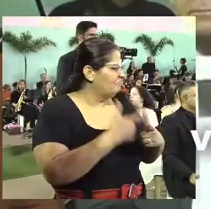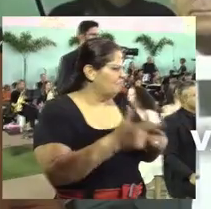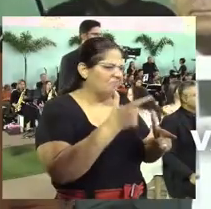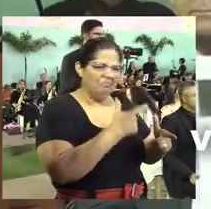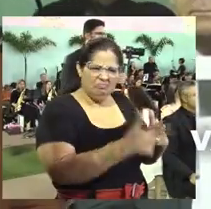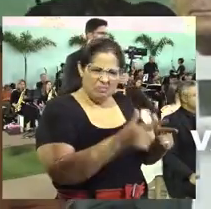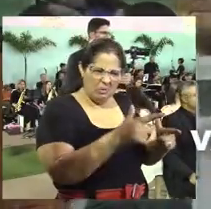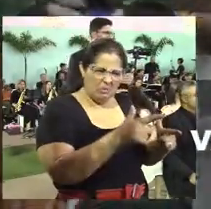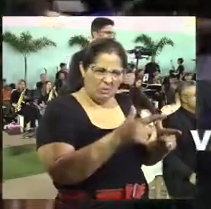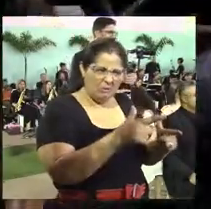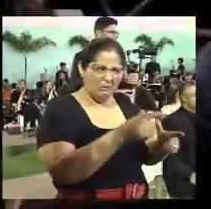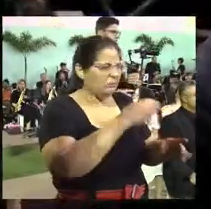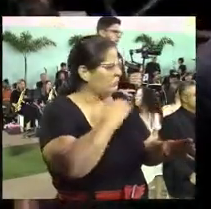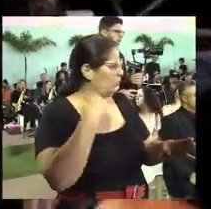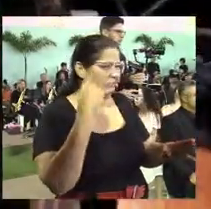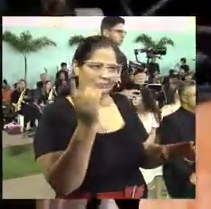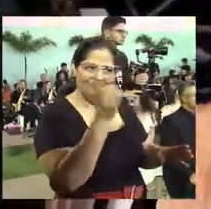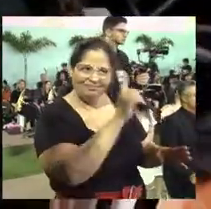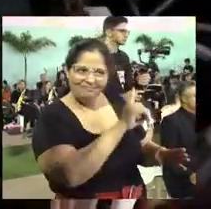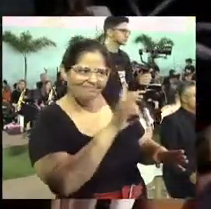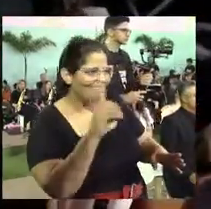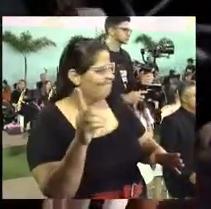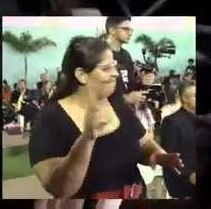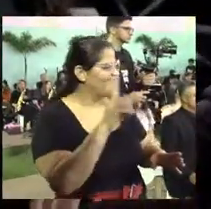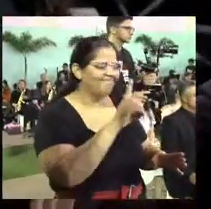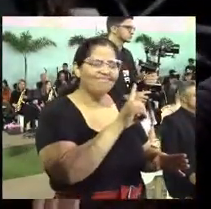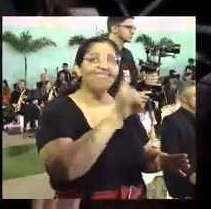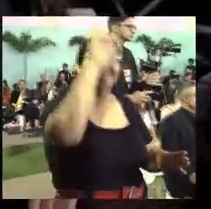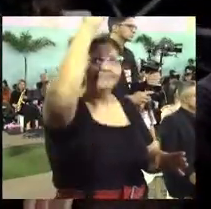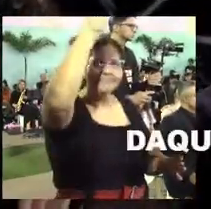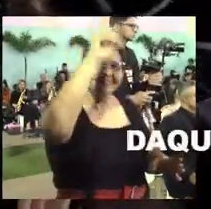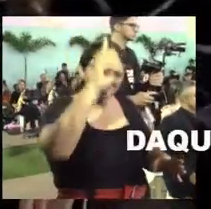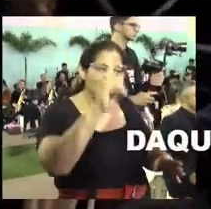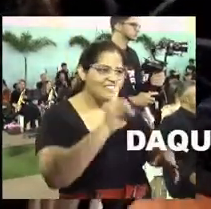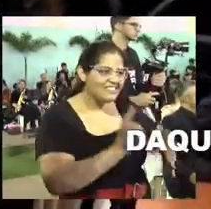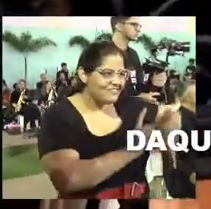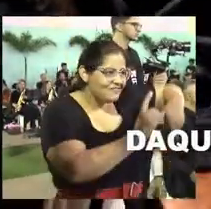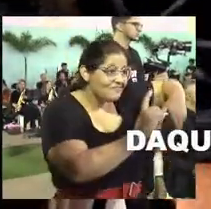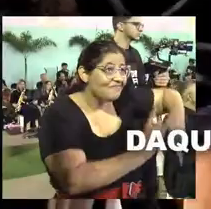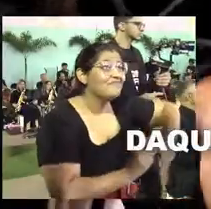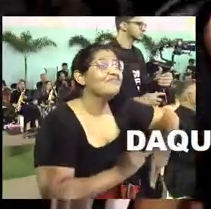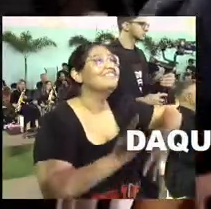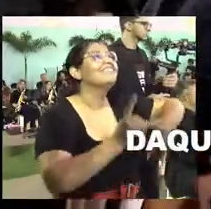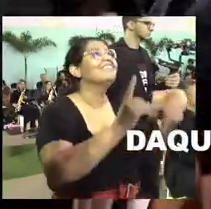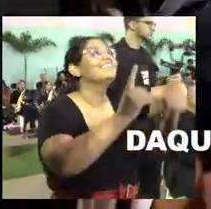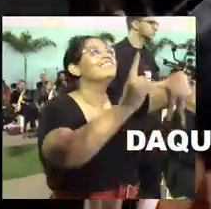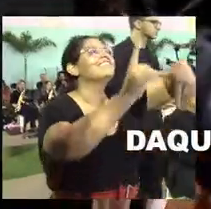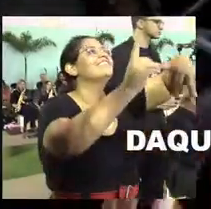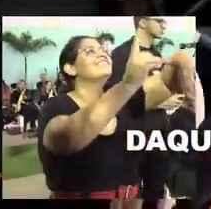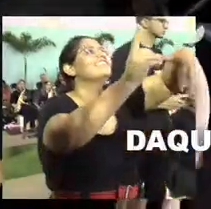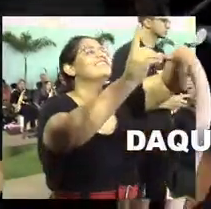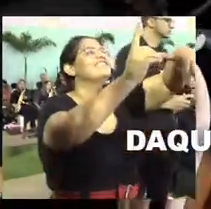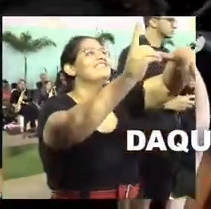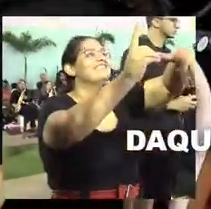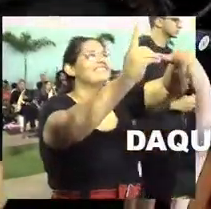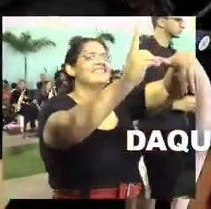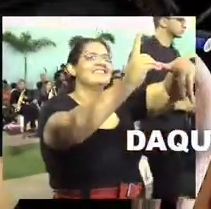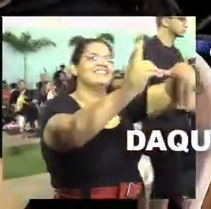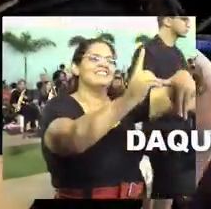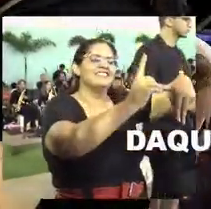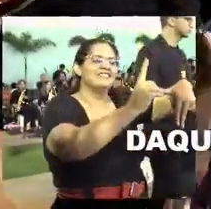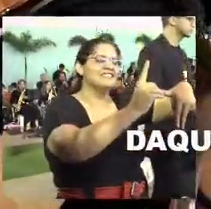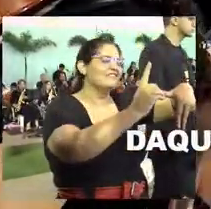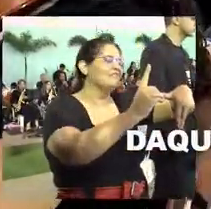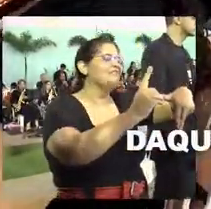irá morrer nesse deserto Deus vai te arrancar daí daqui a pouco esse